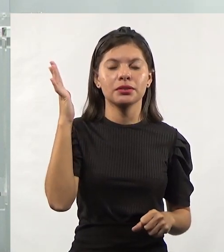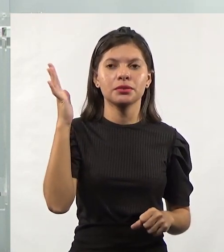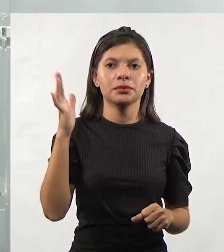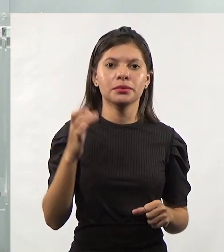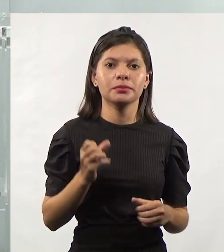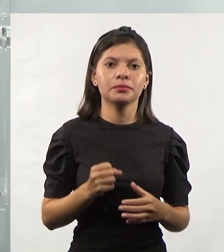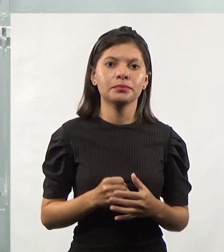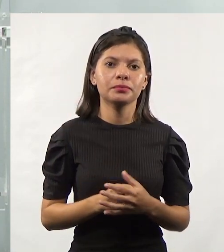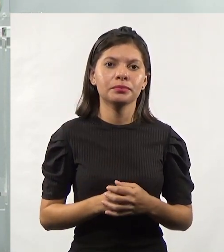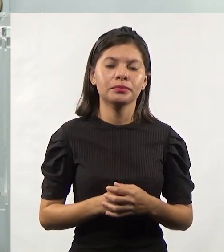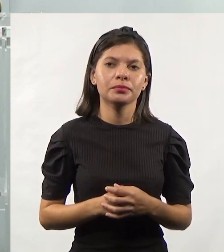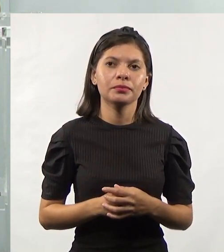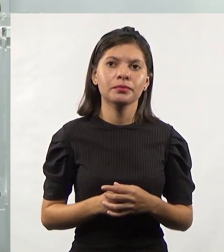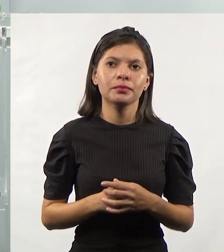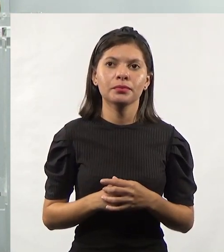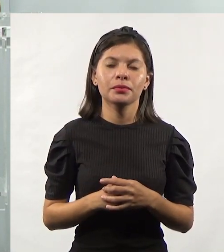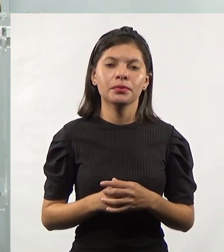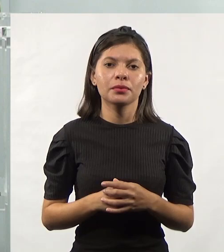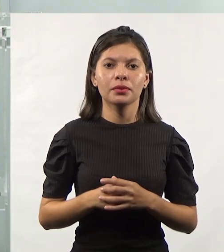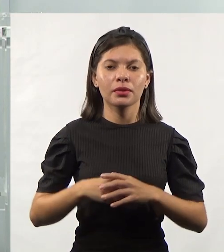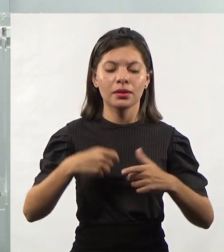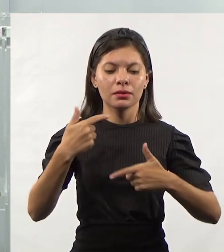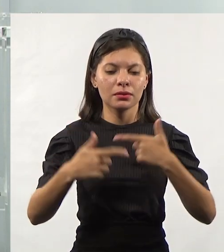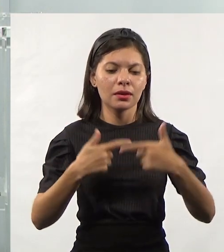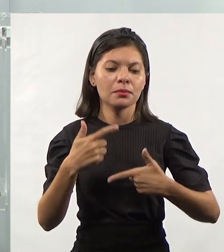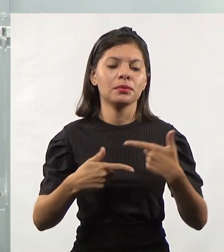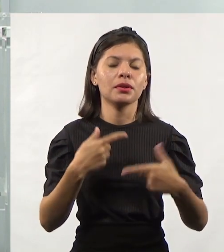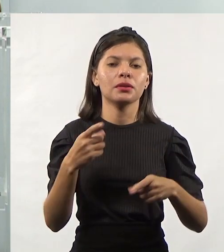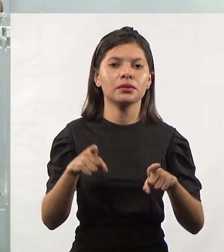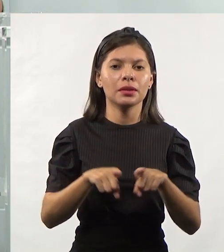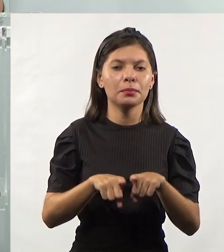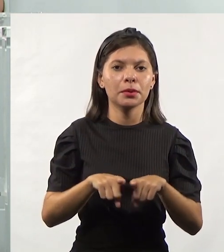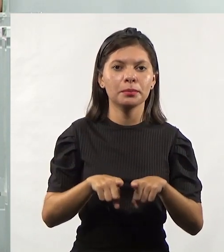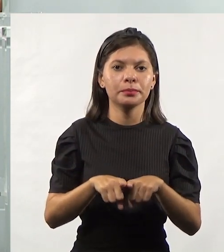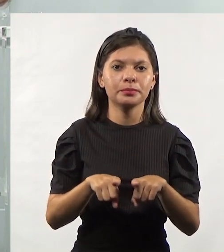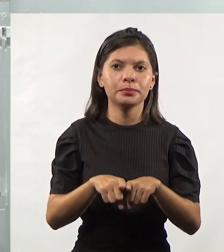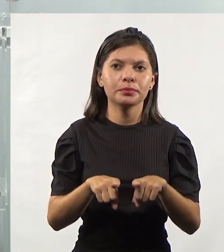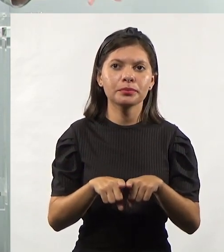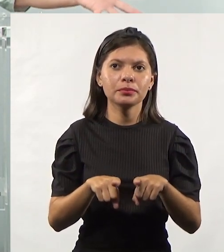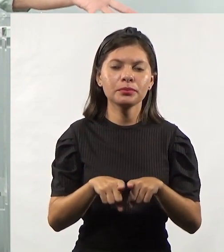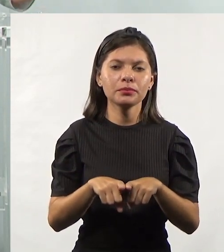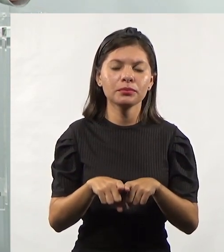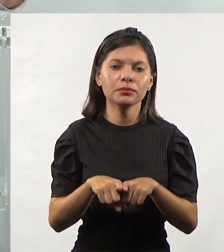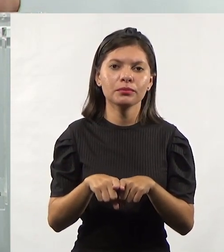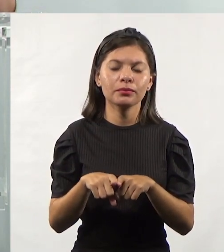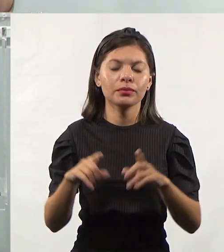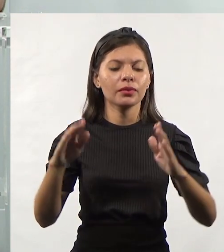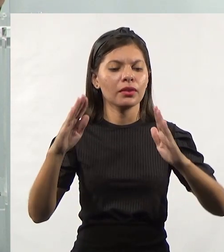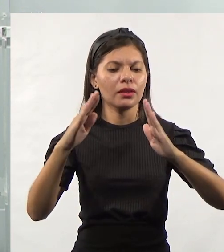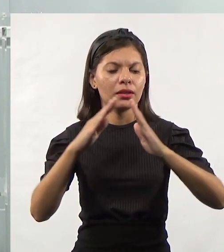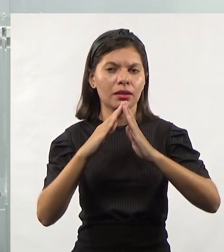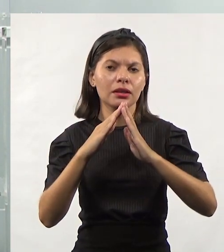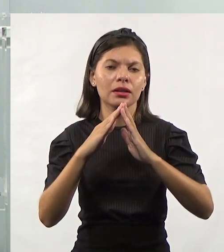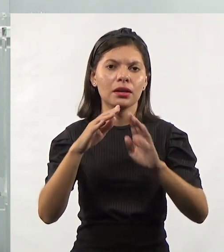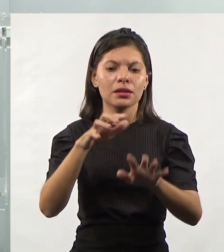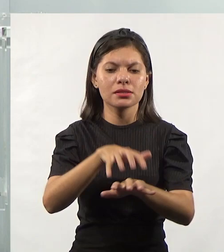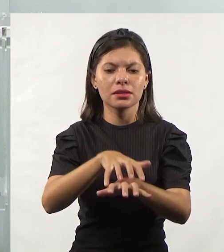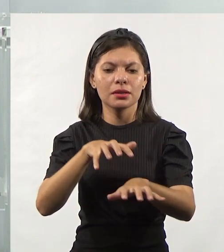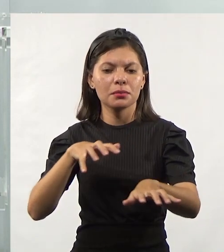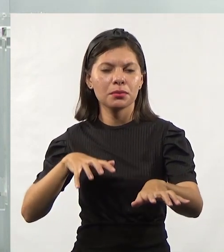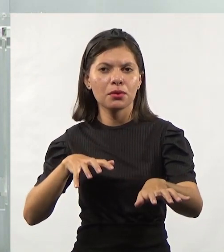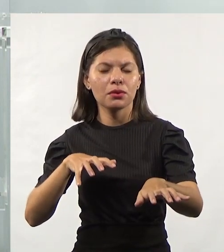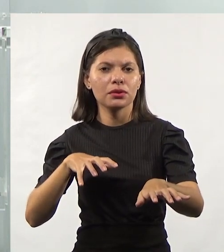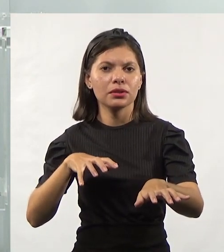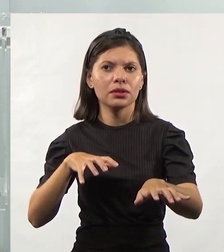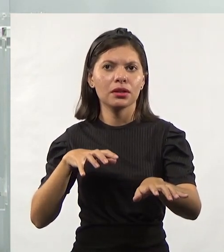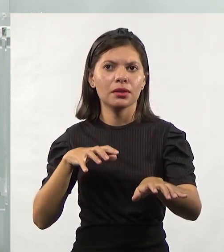mais fácil de fazer. Então, no trabalho isso também acontece, né? O próprio fato de trabalharmos em casa,